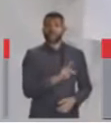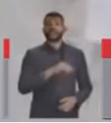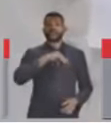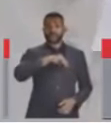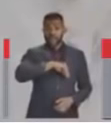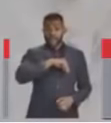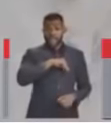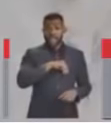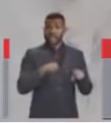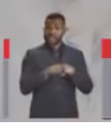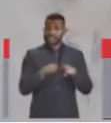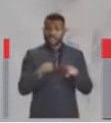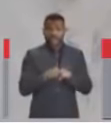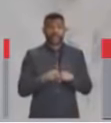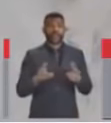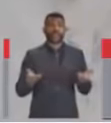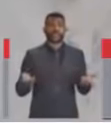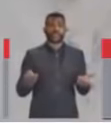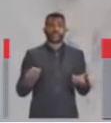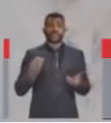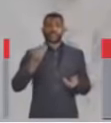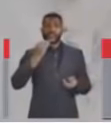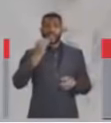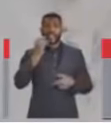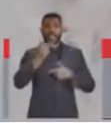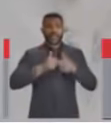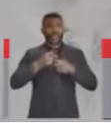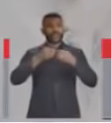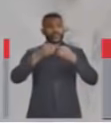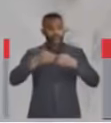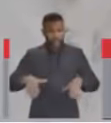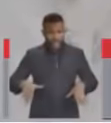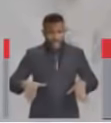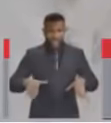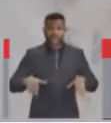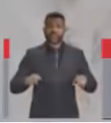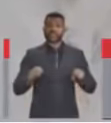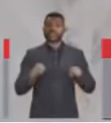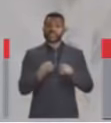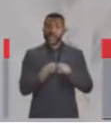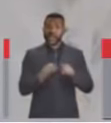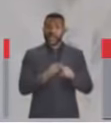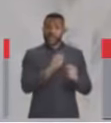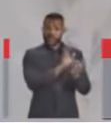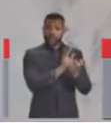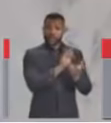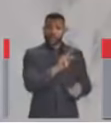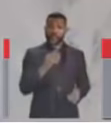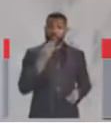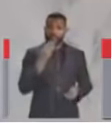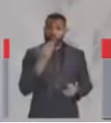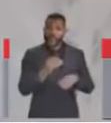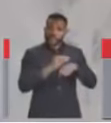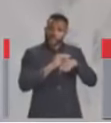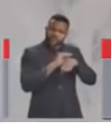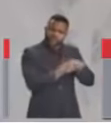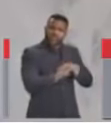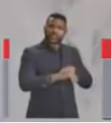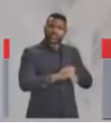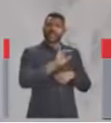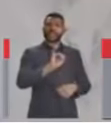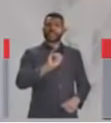salarial e das péssimas condições de trabalho eles também reivindicam mais investimentos na infraestrutura